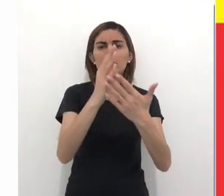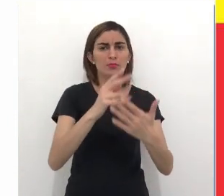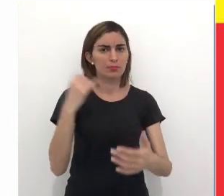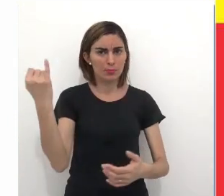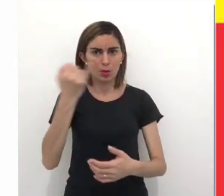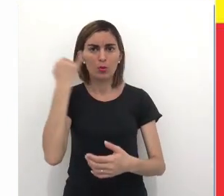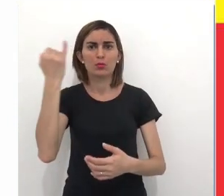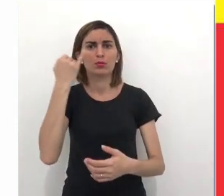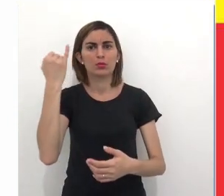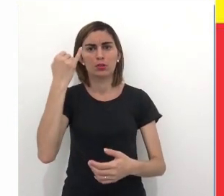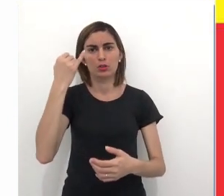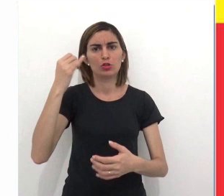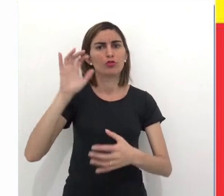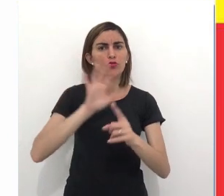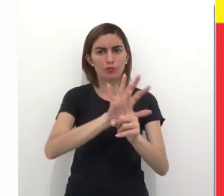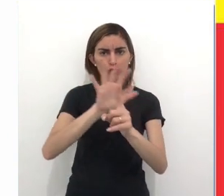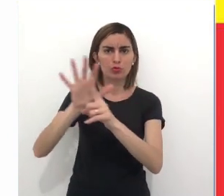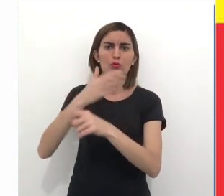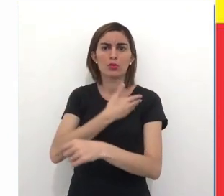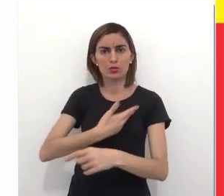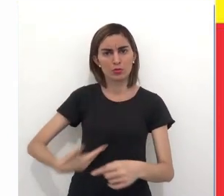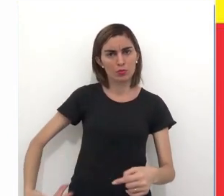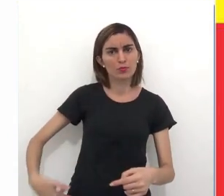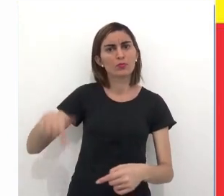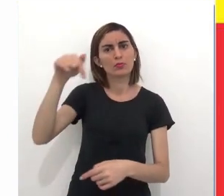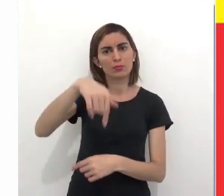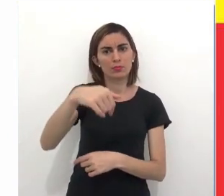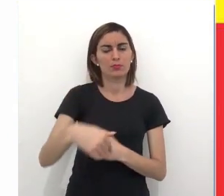né, importantes postos de governo,